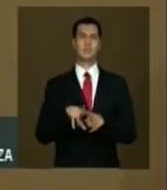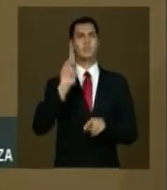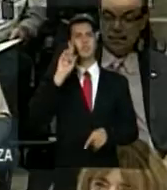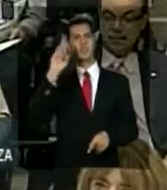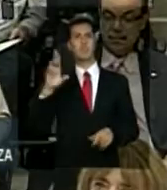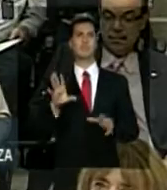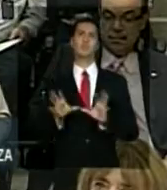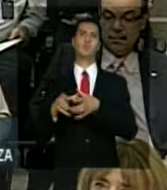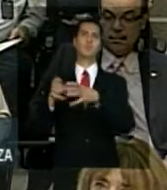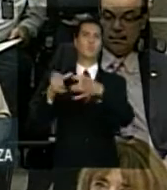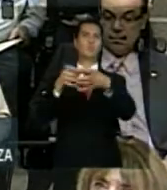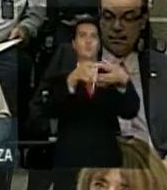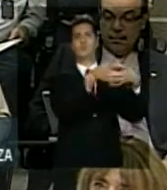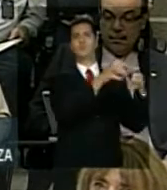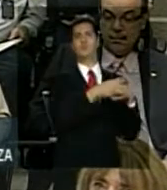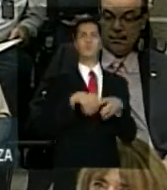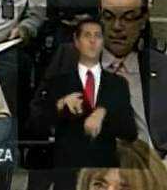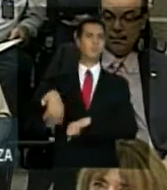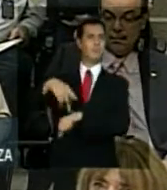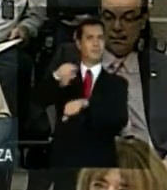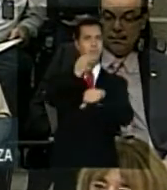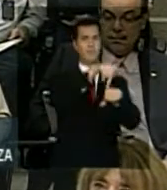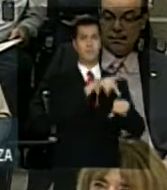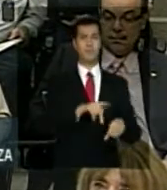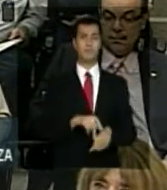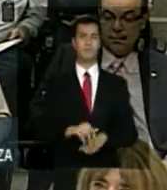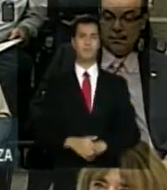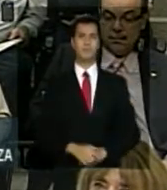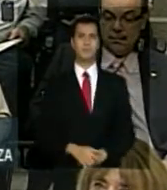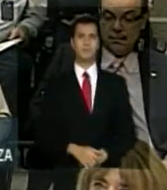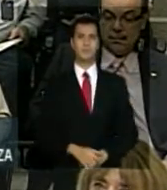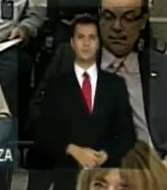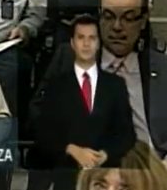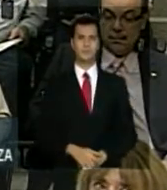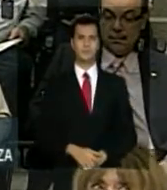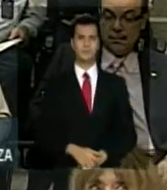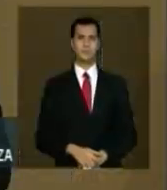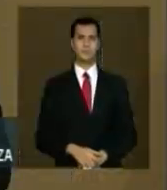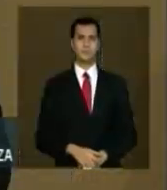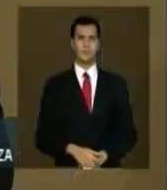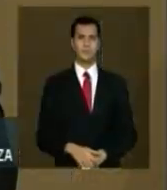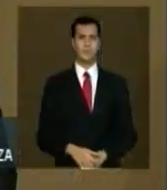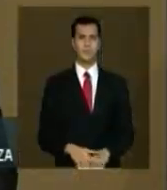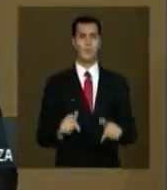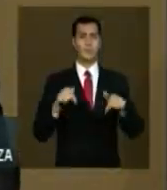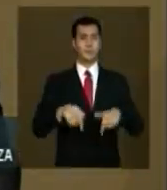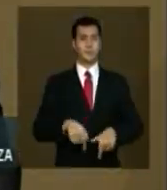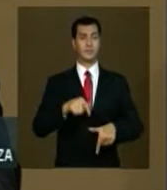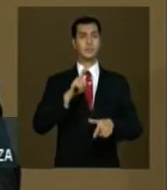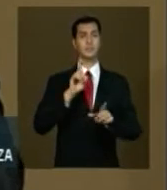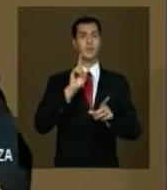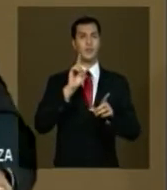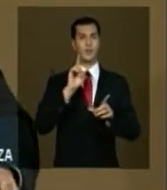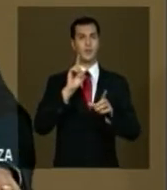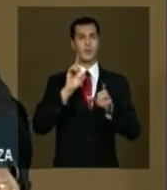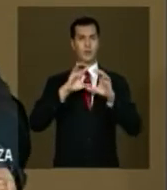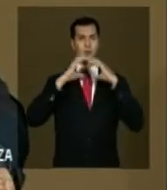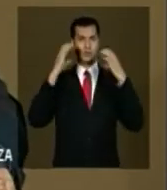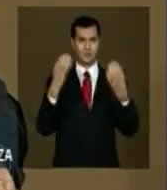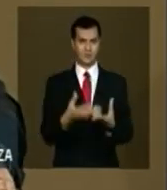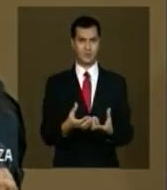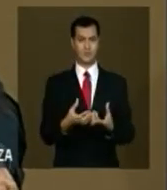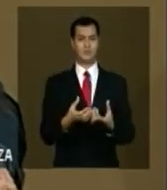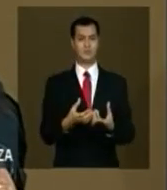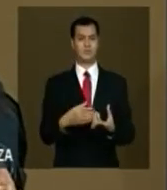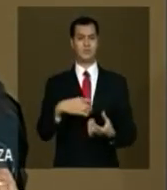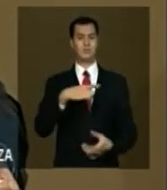e senhores uma outra característica desse encontro que eu acho que será um dos pontos altos é presença